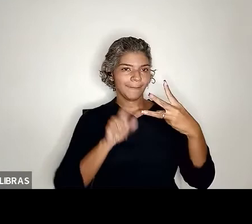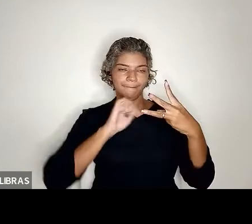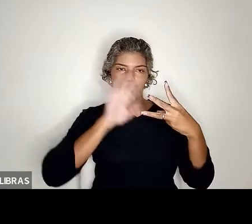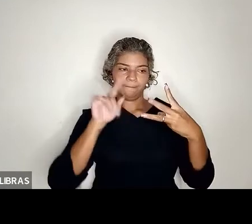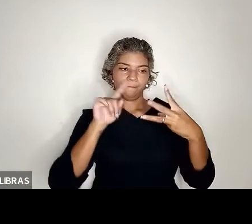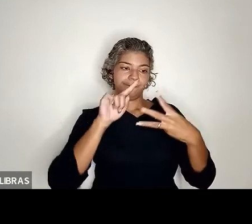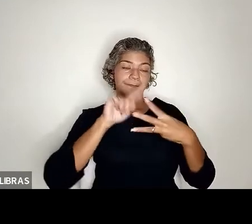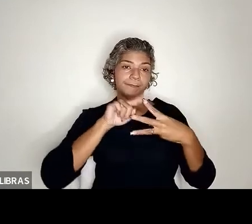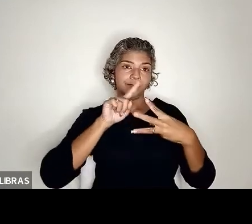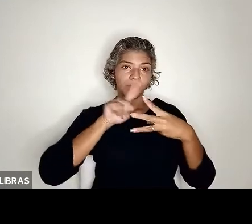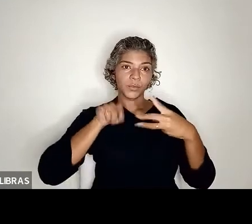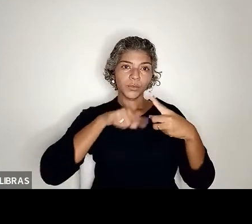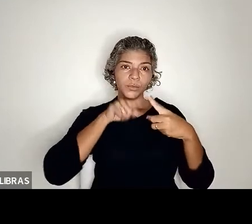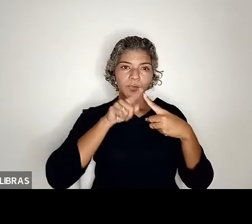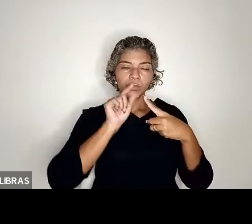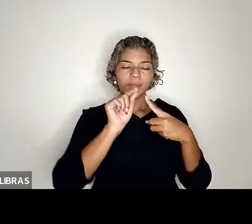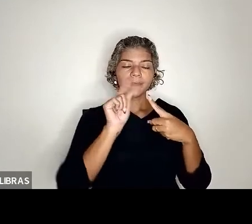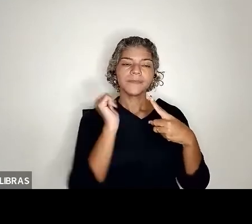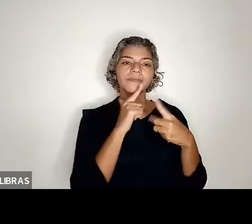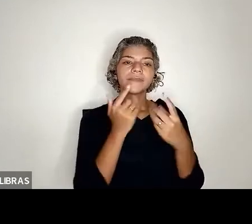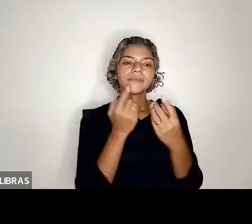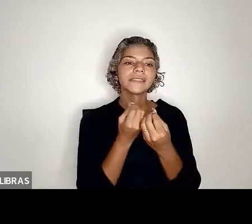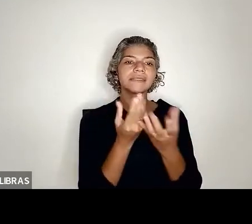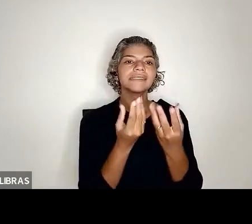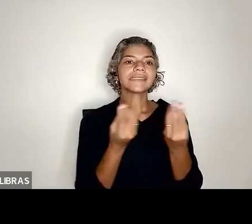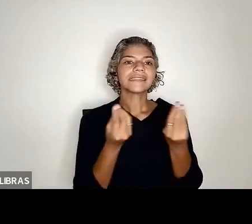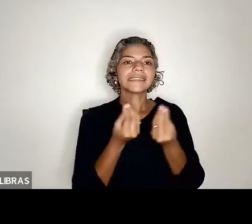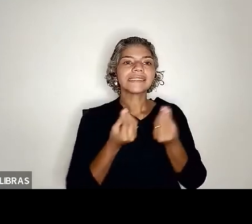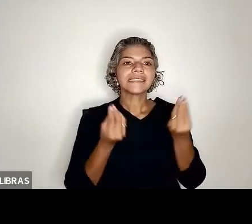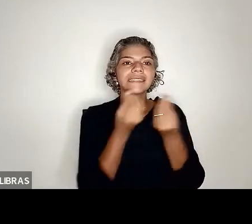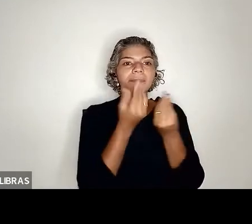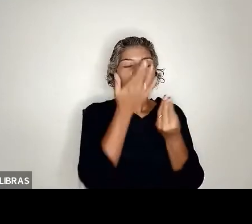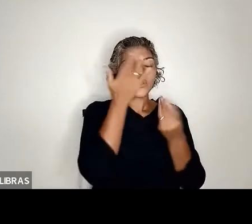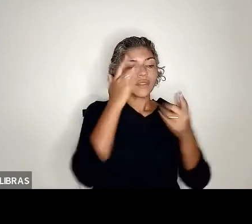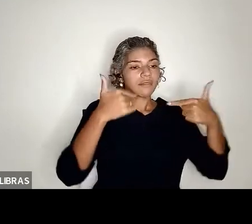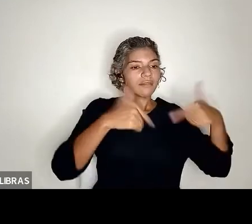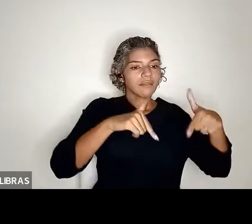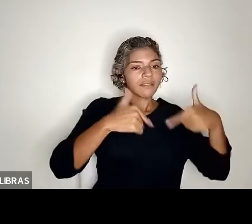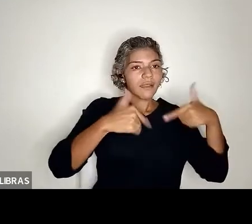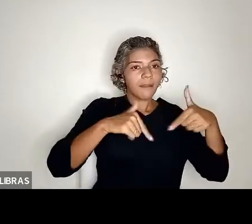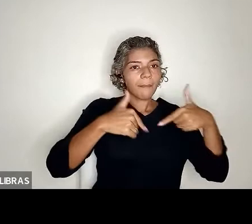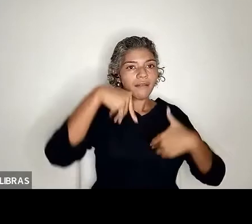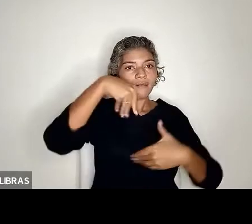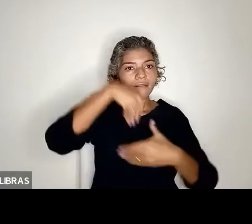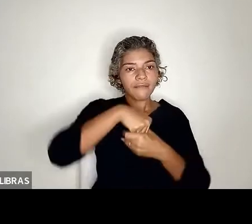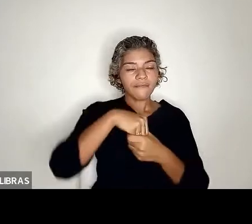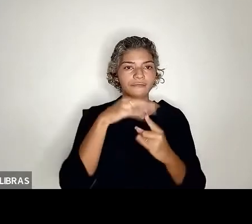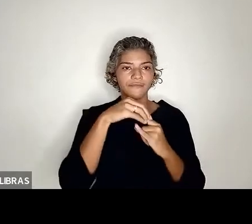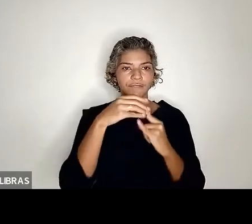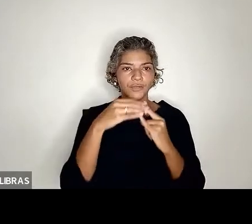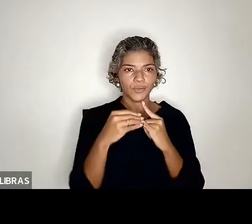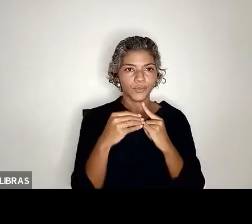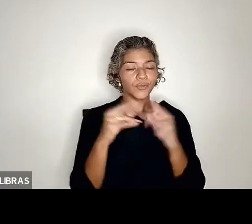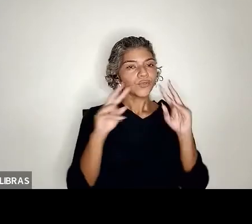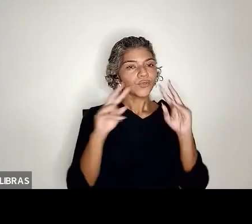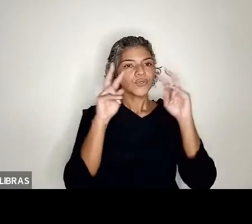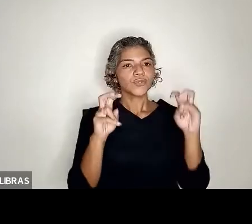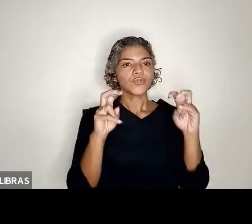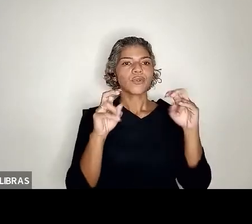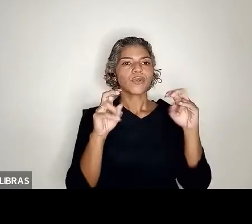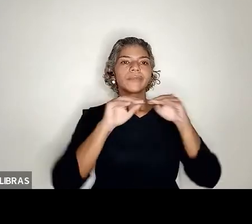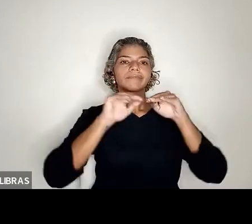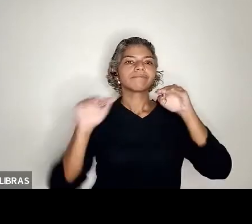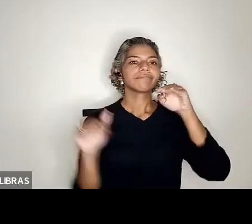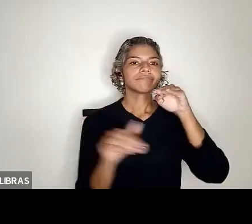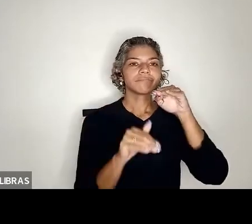primeiro é sensibilizar os trabalhadores e as trabalhadoras da Fiocruz para as desigualdades do meio